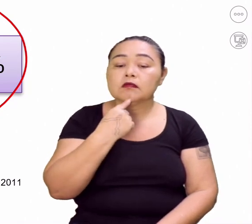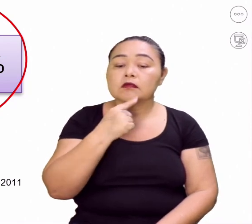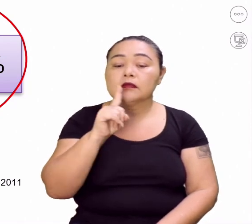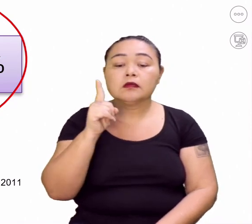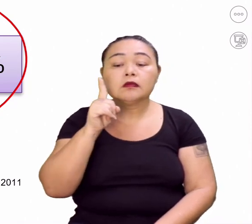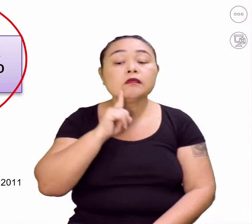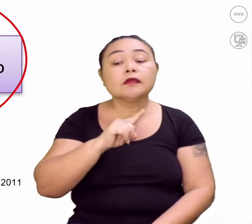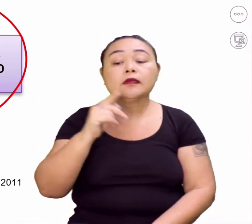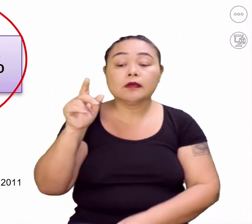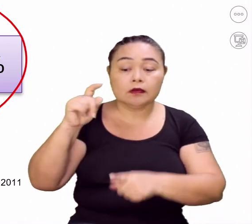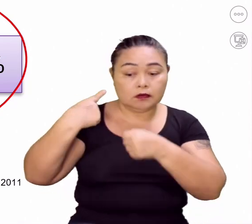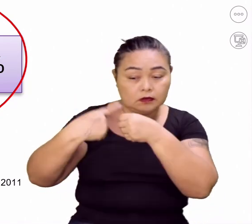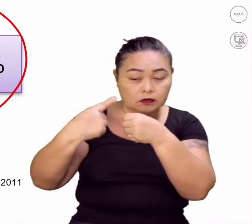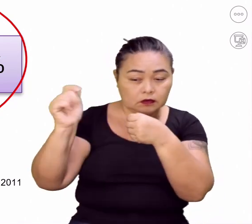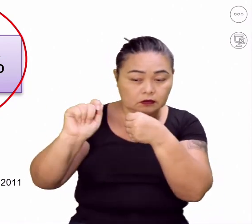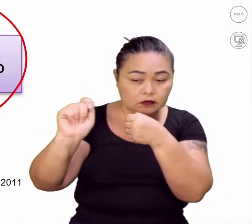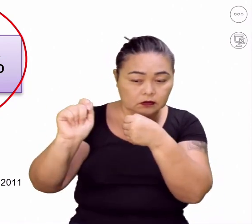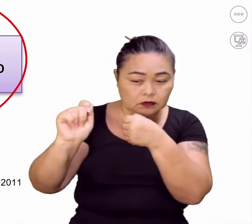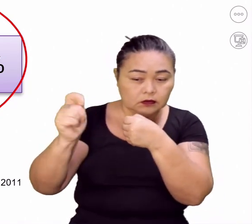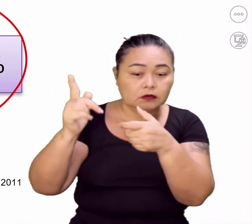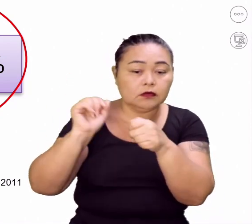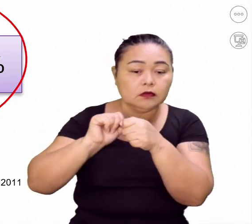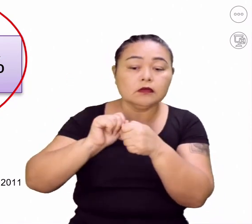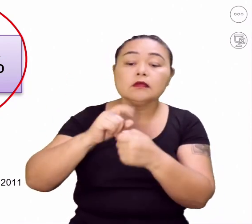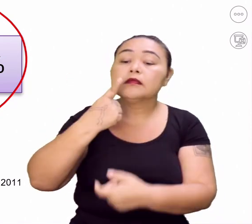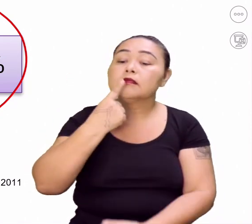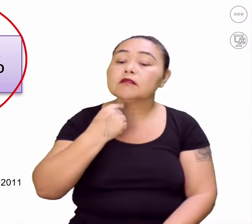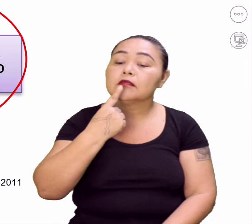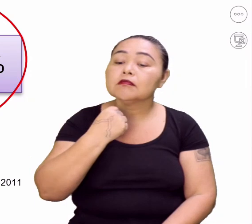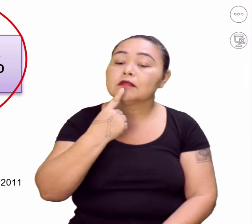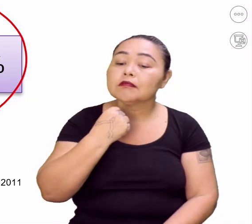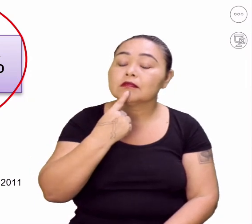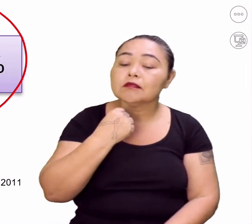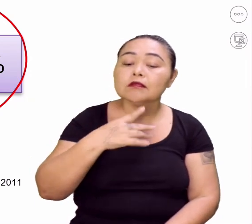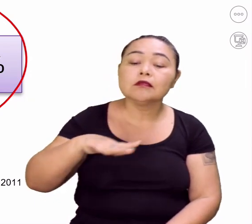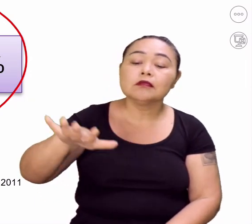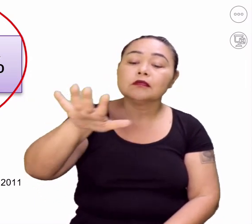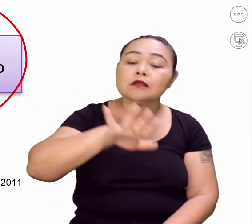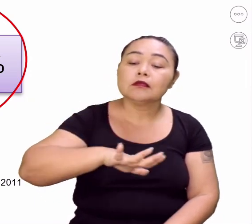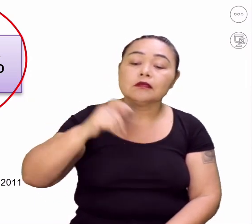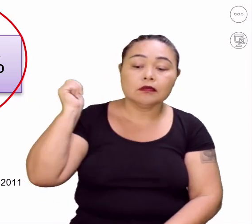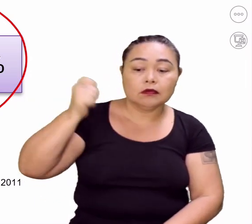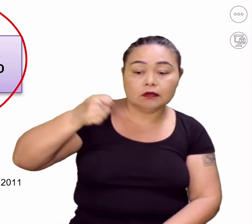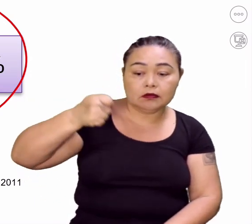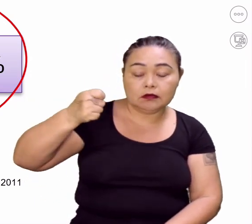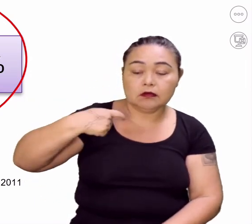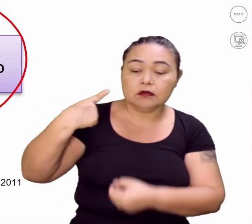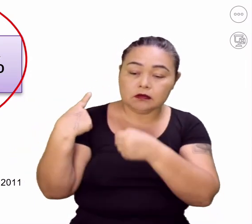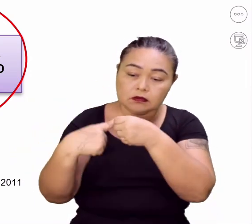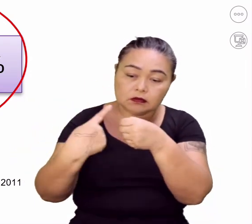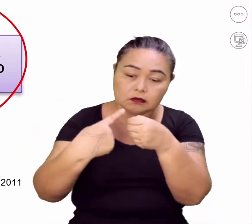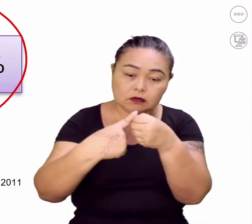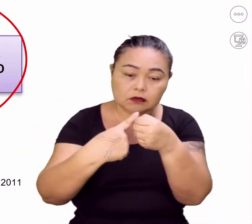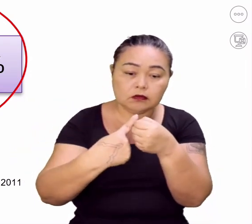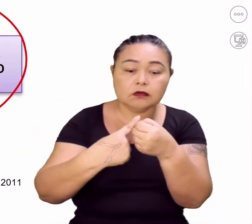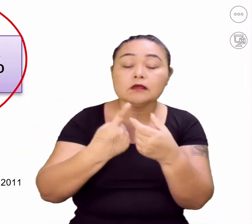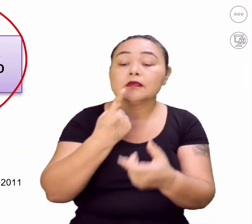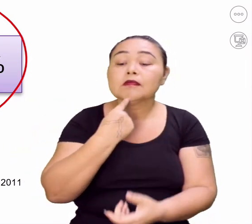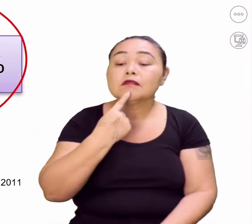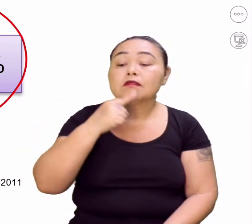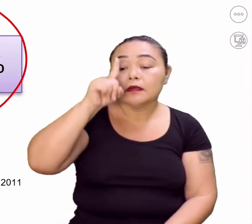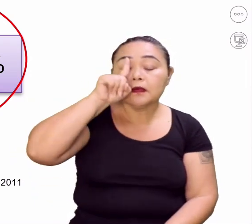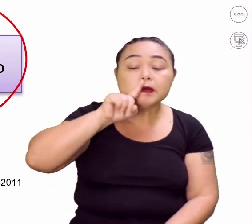em Ariquemes. O latossolo amarelo a gente vai encontrar na região ali de Machadinho do Oeste. E o latossolo